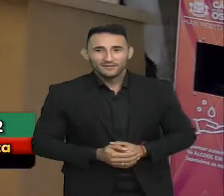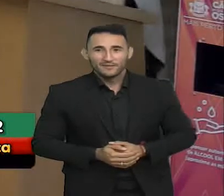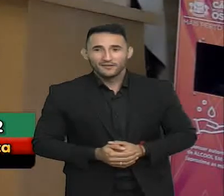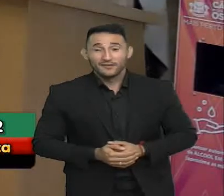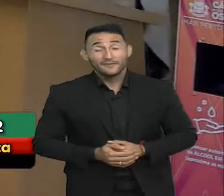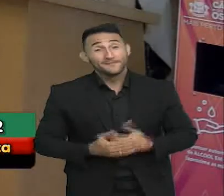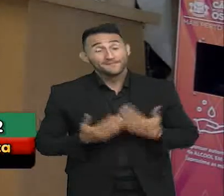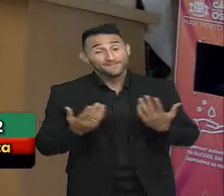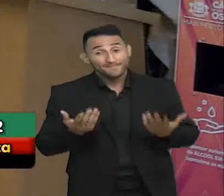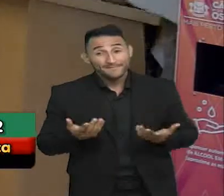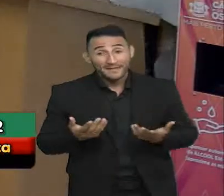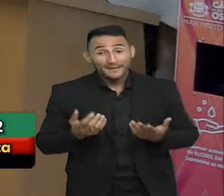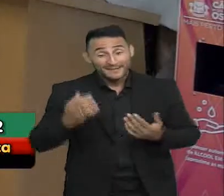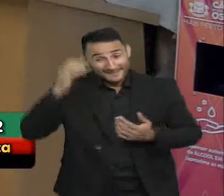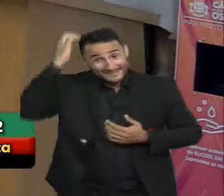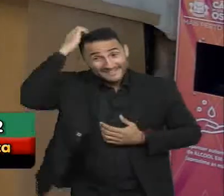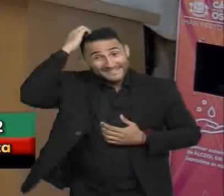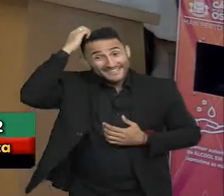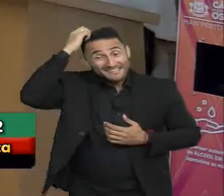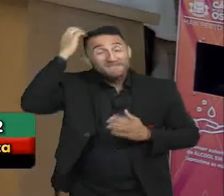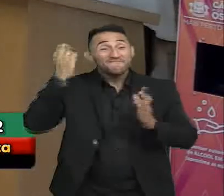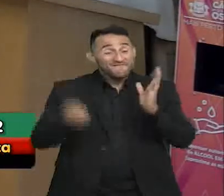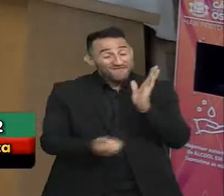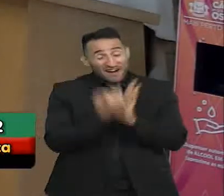Bom, vamos lá. Quantas perguntas, né?